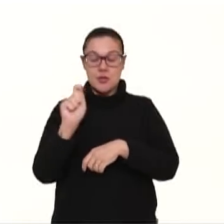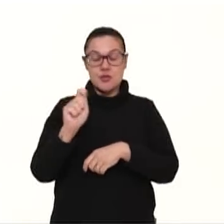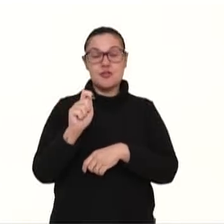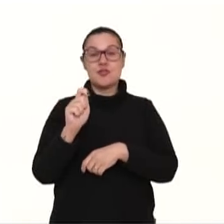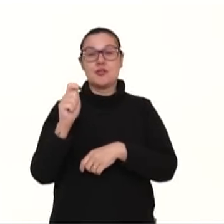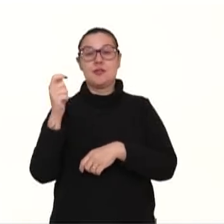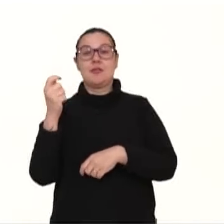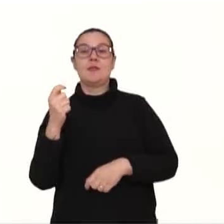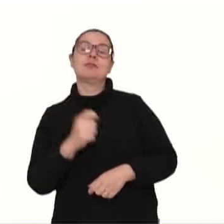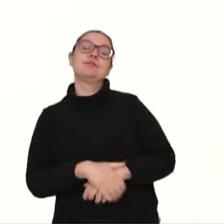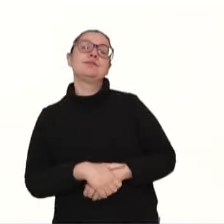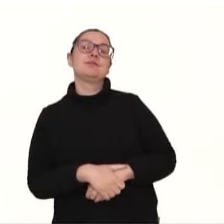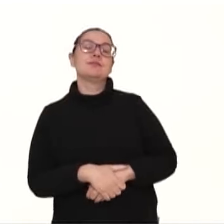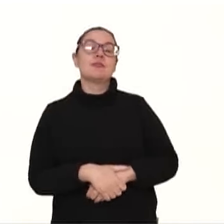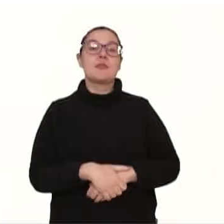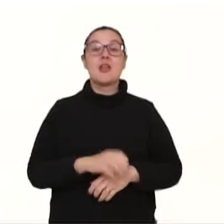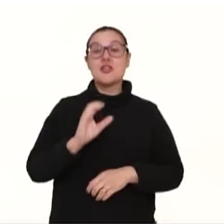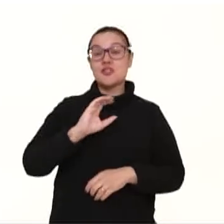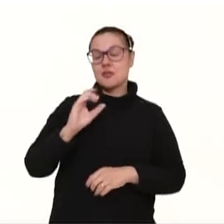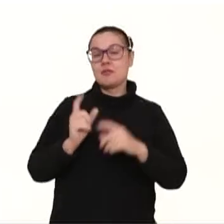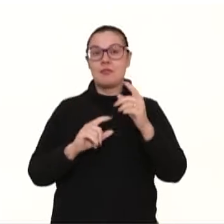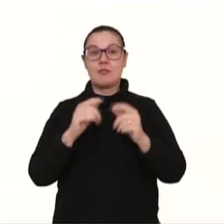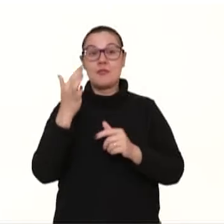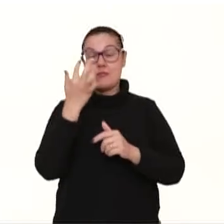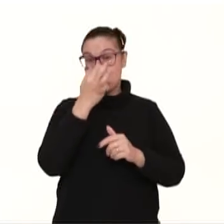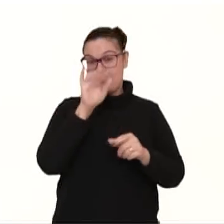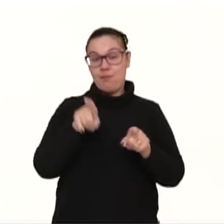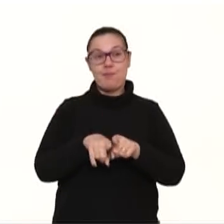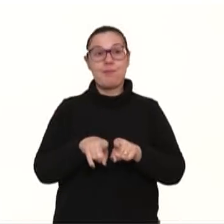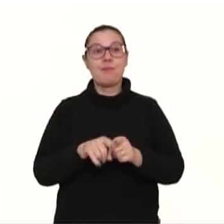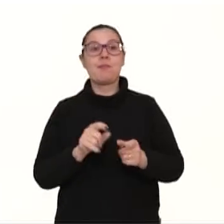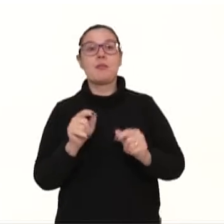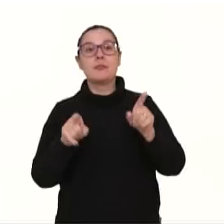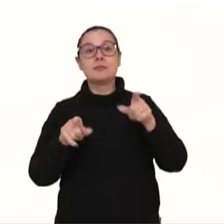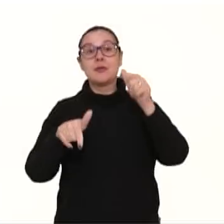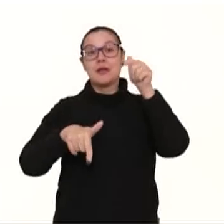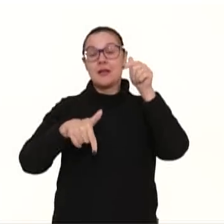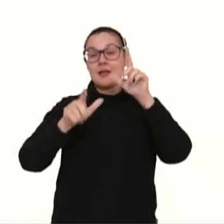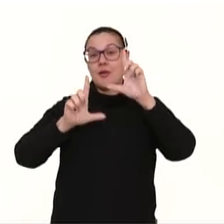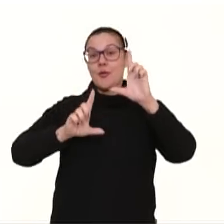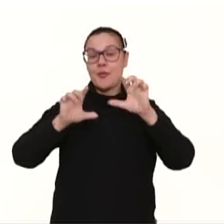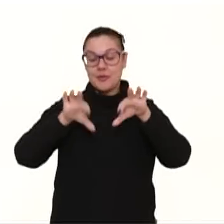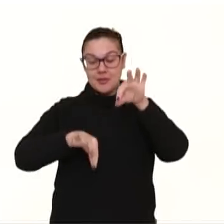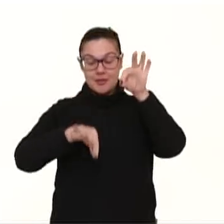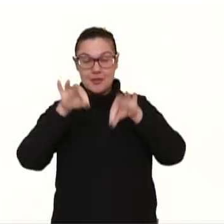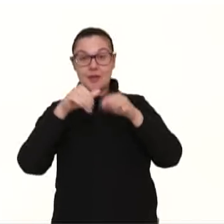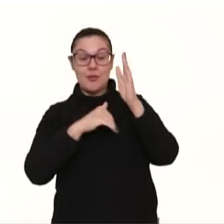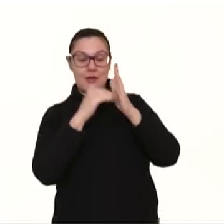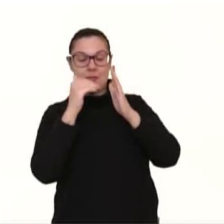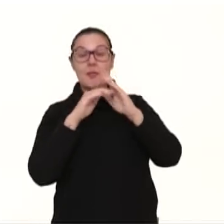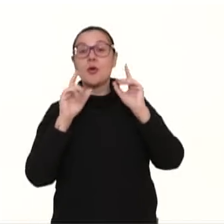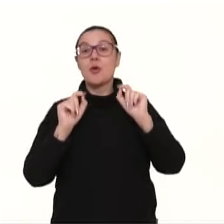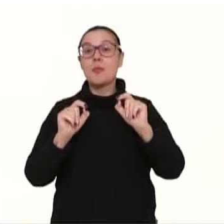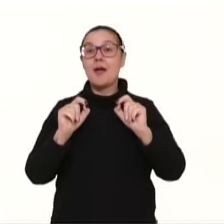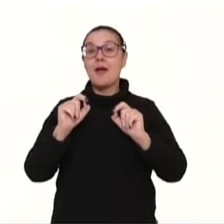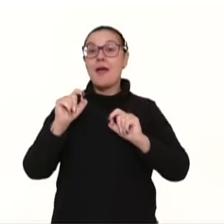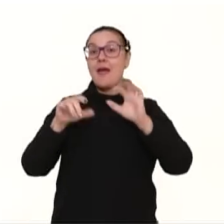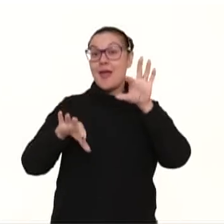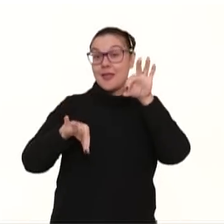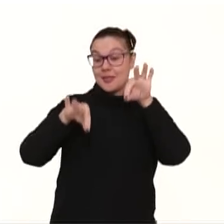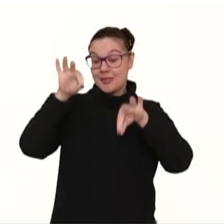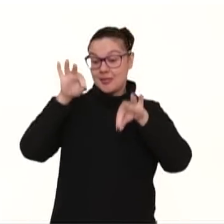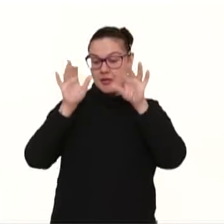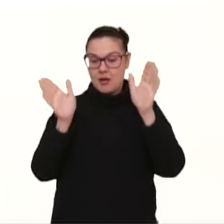França. Então, o que seria o teatro lambe-lambe? Para assistir, um espectador por vez,